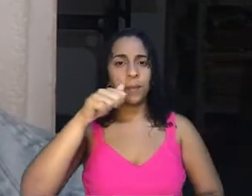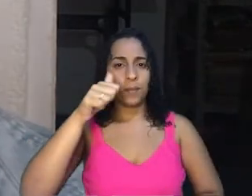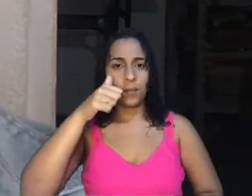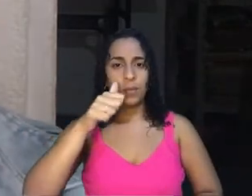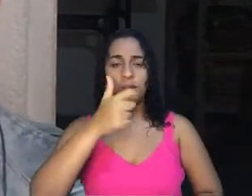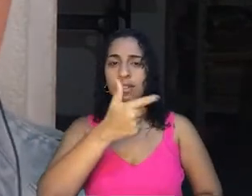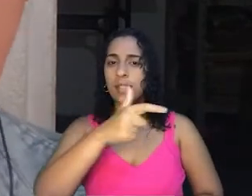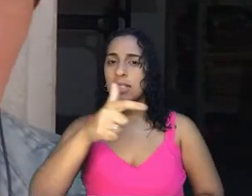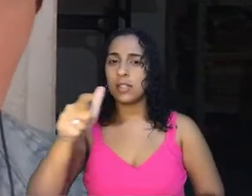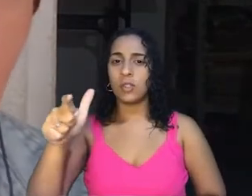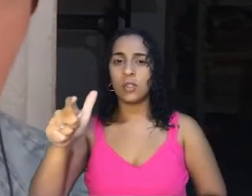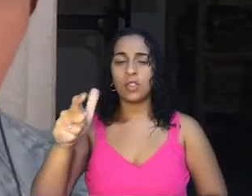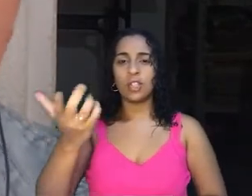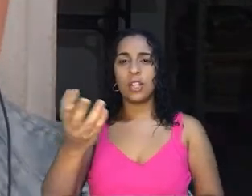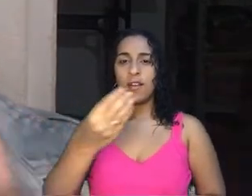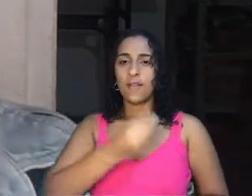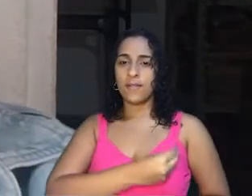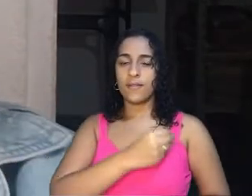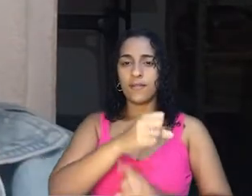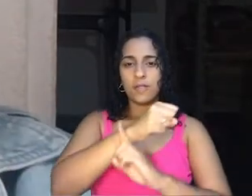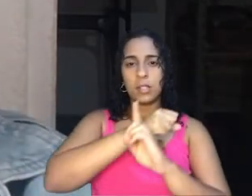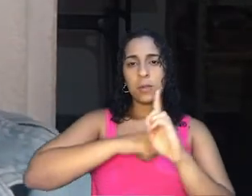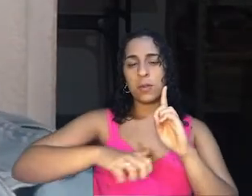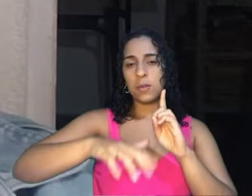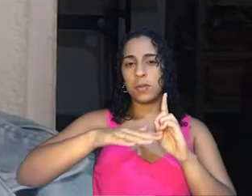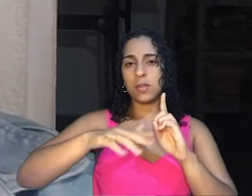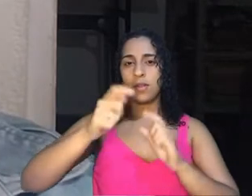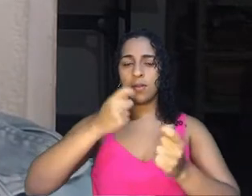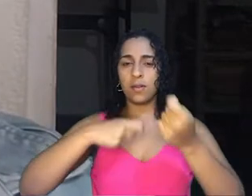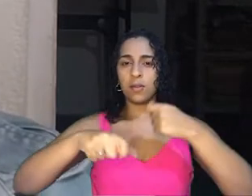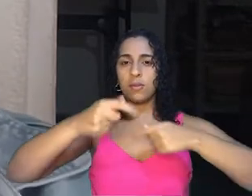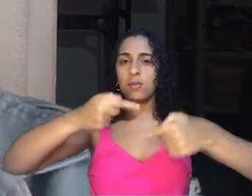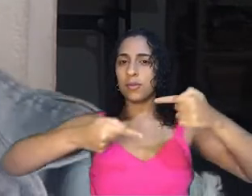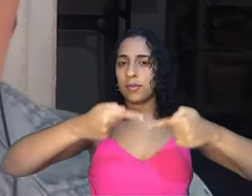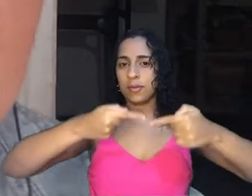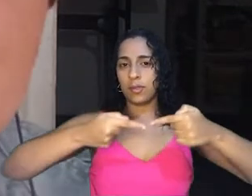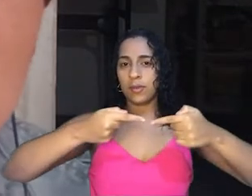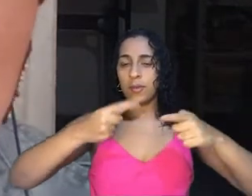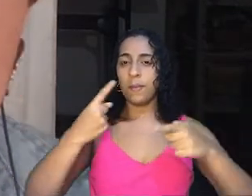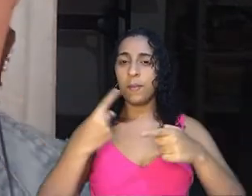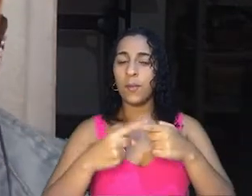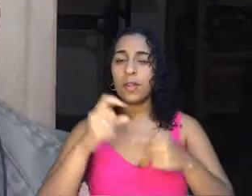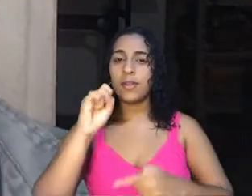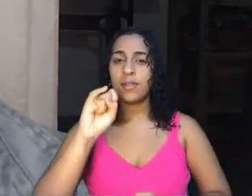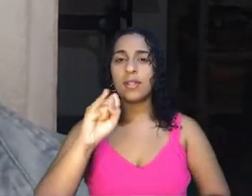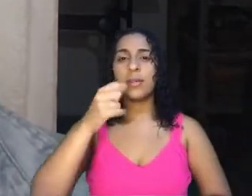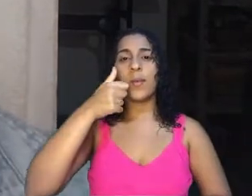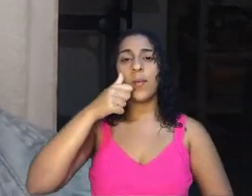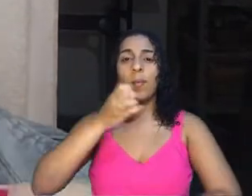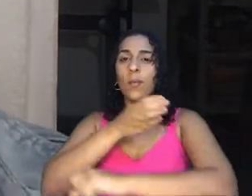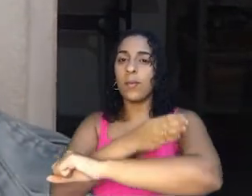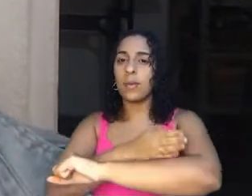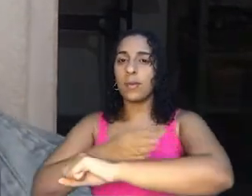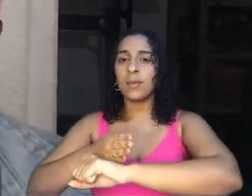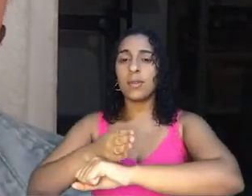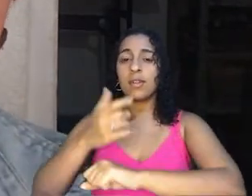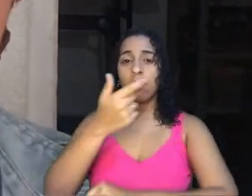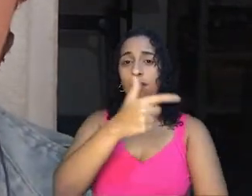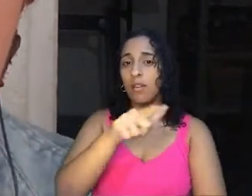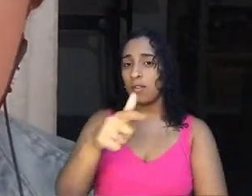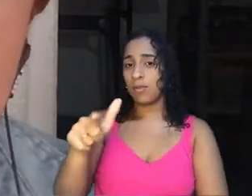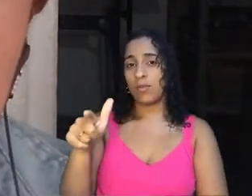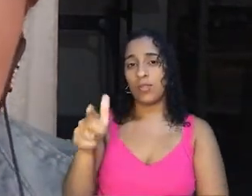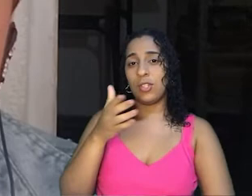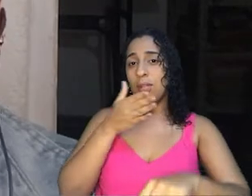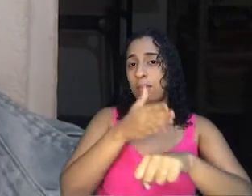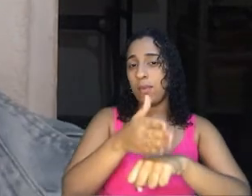econômico e político o que seja brancas não tinham imagina as mulheres pobres negras